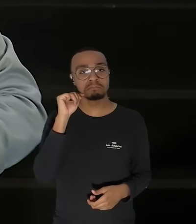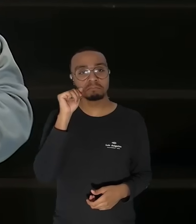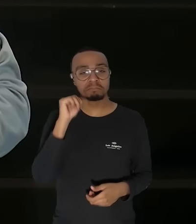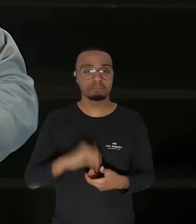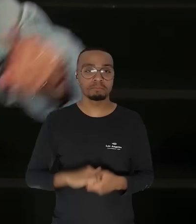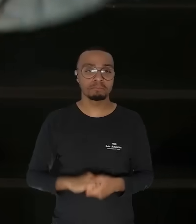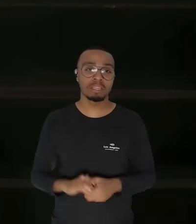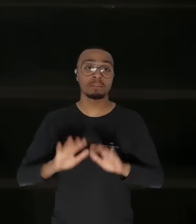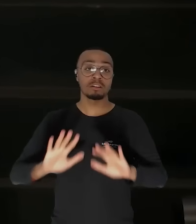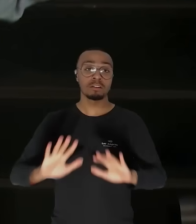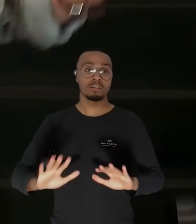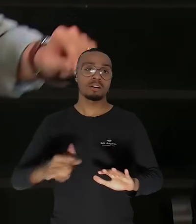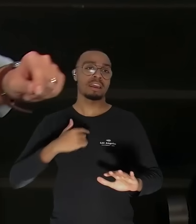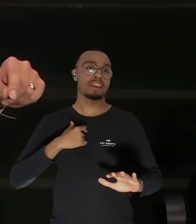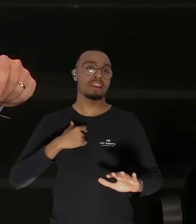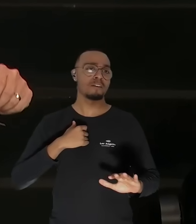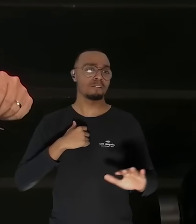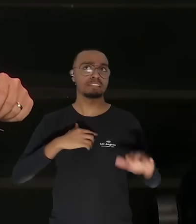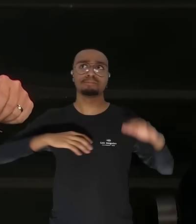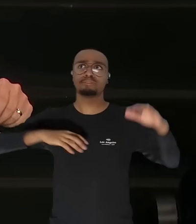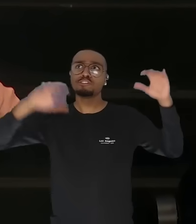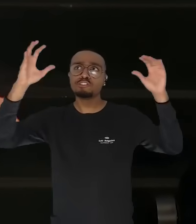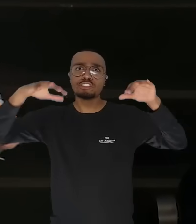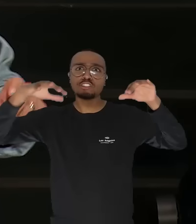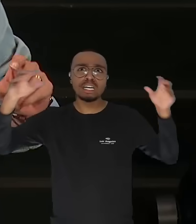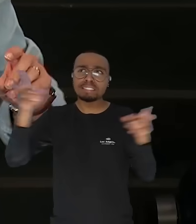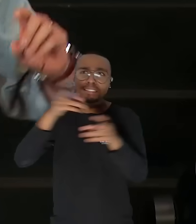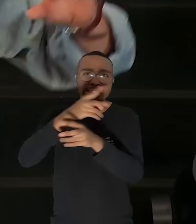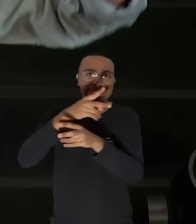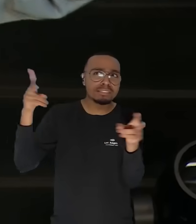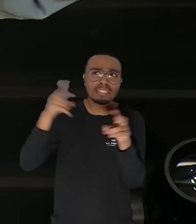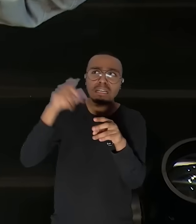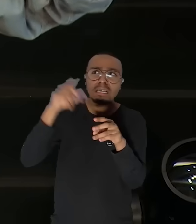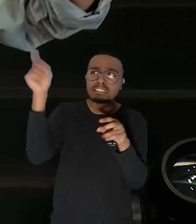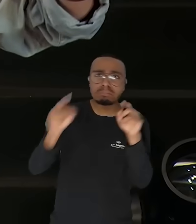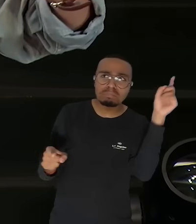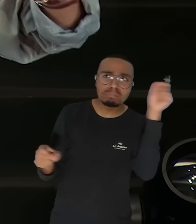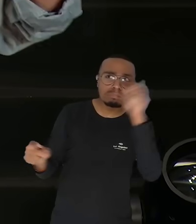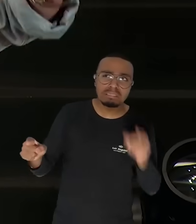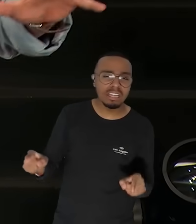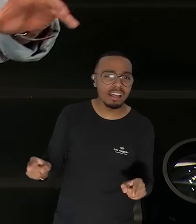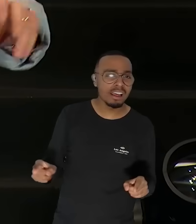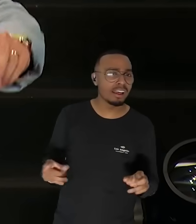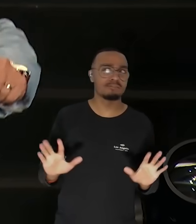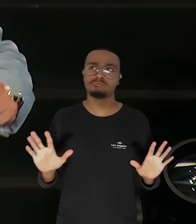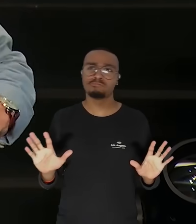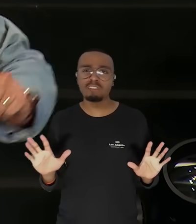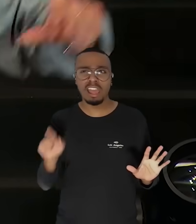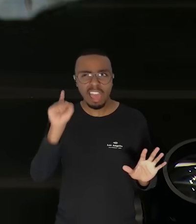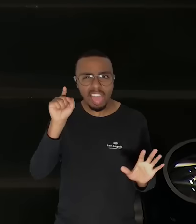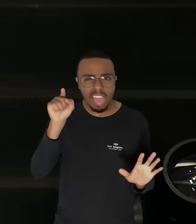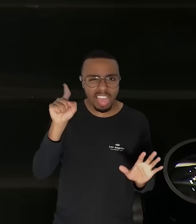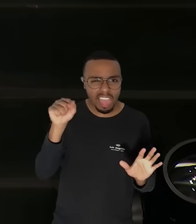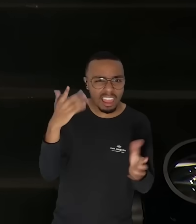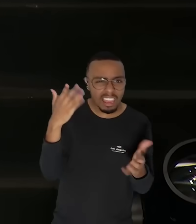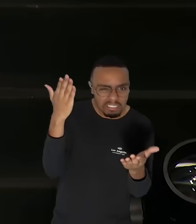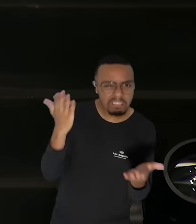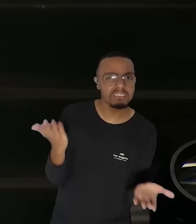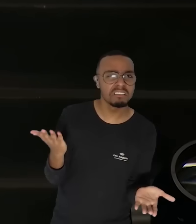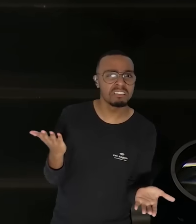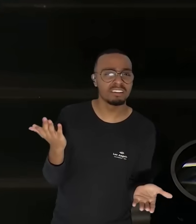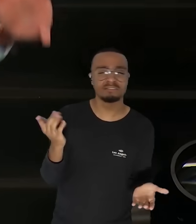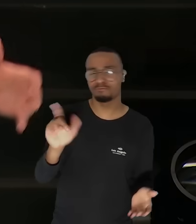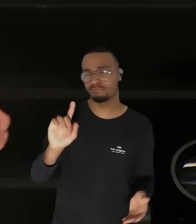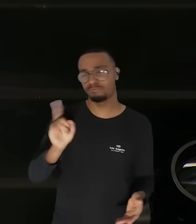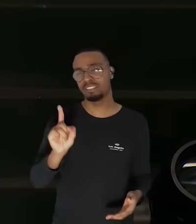trovão, relâmpago. Eu não estou me referindo a tempestades de raios, nuvens